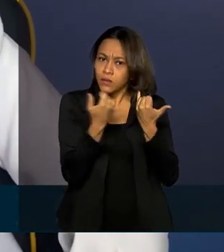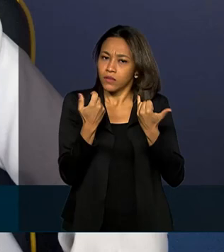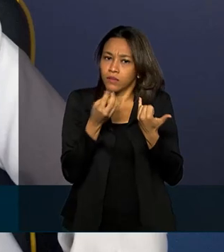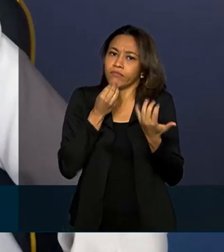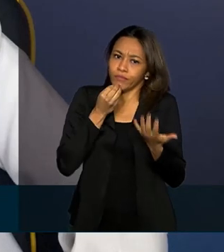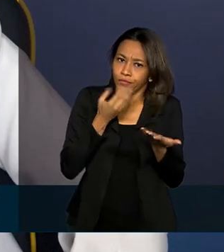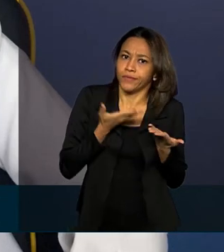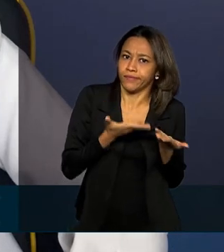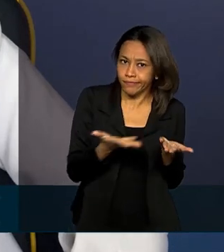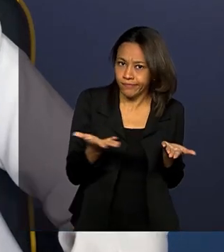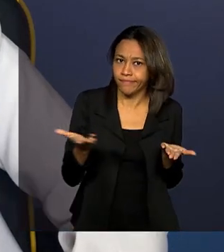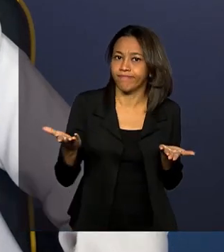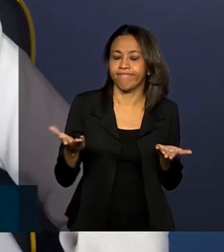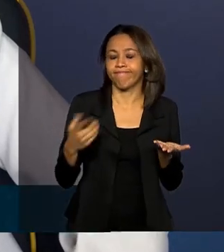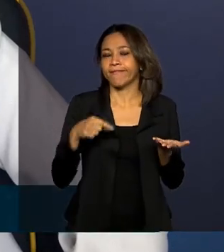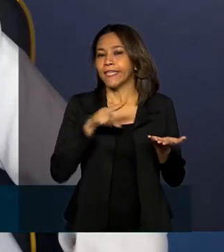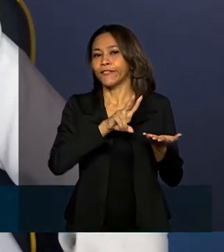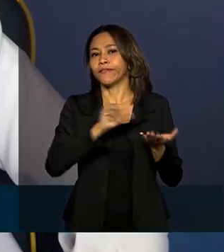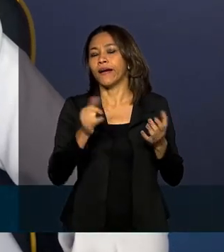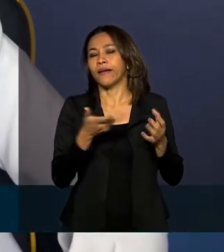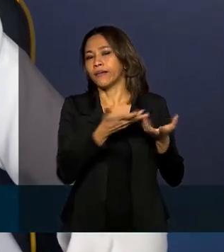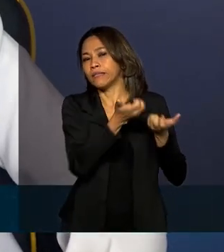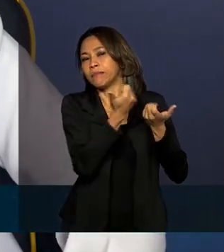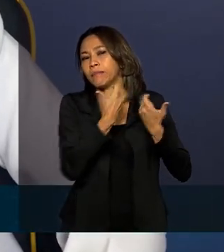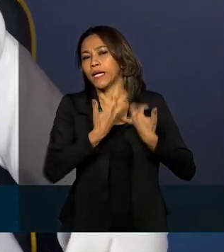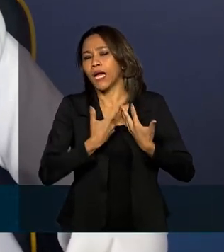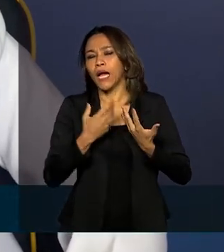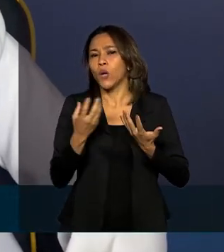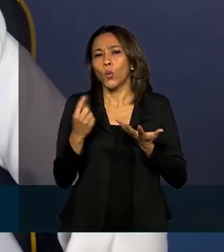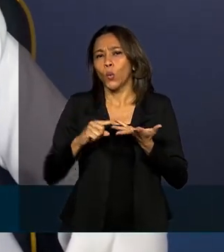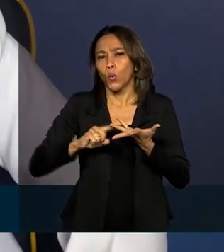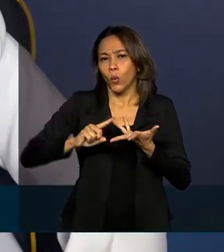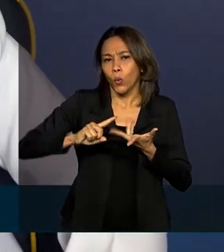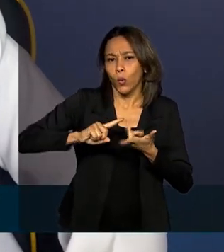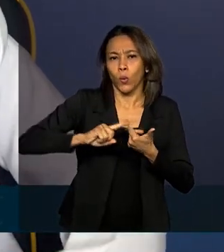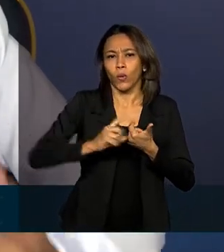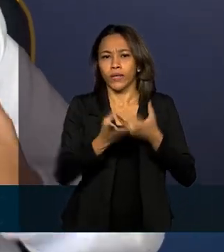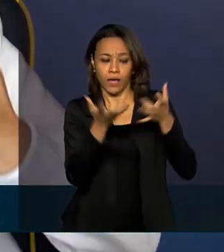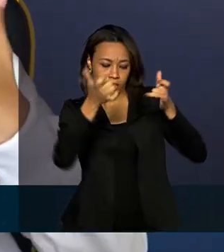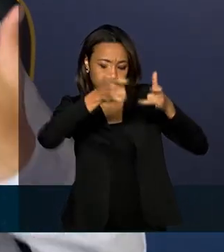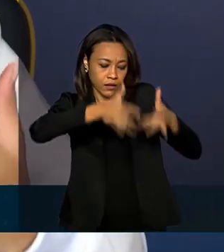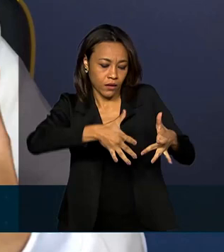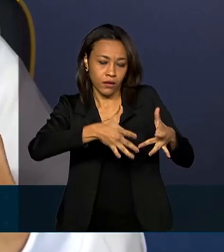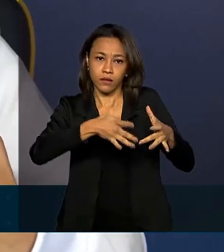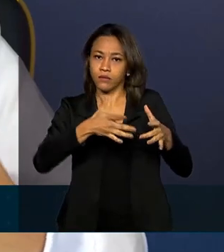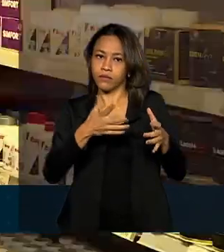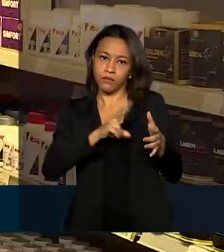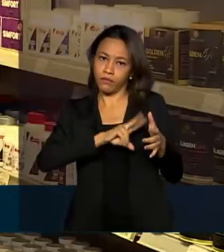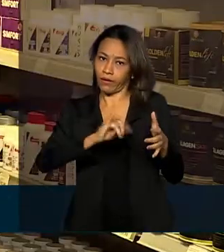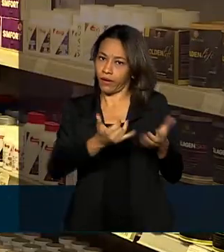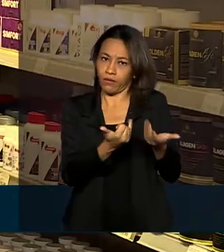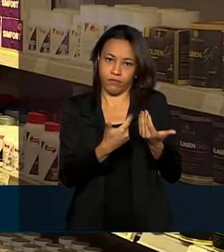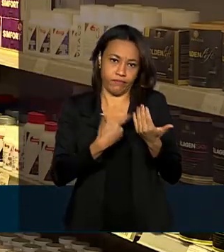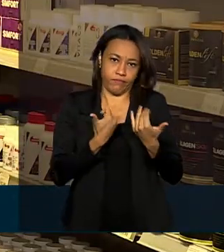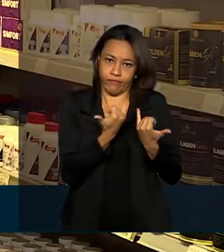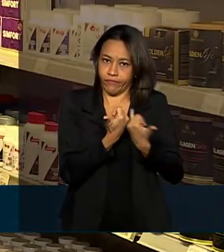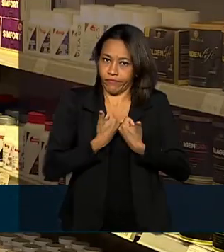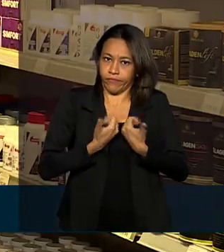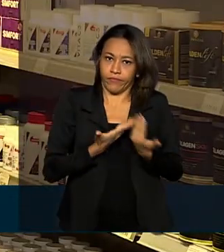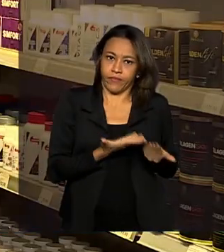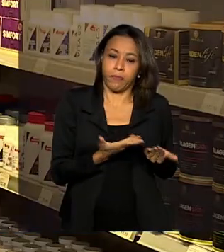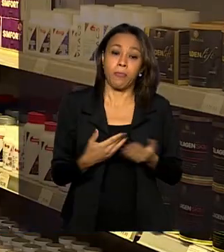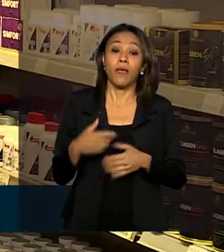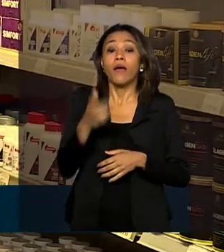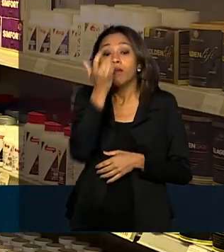Ele não vai falar exatamente quais são os ingredientes, ele não vai dar essas informações. Para facilitar a